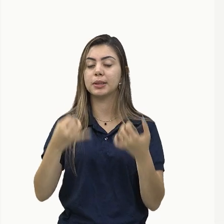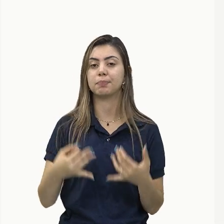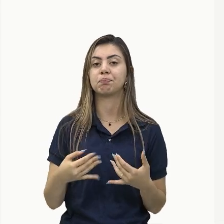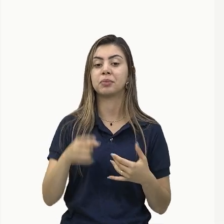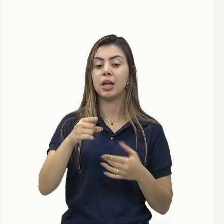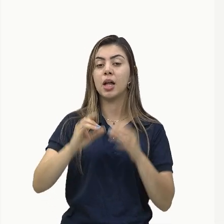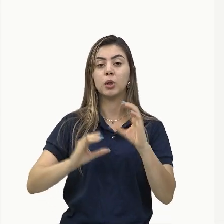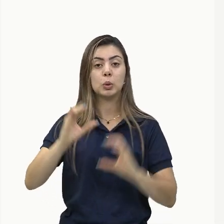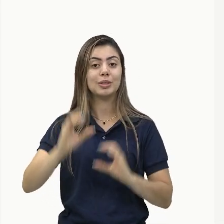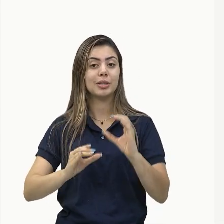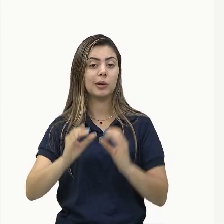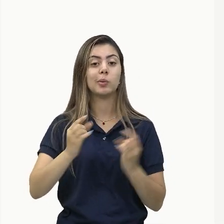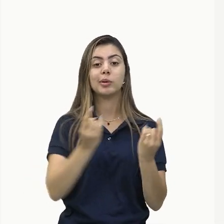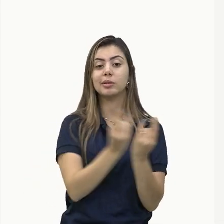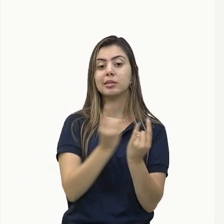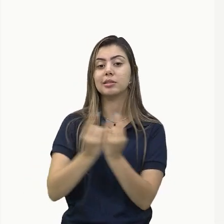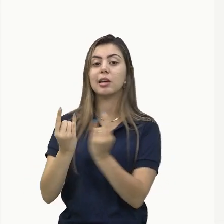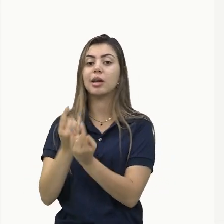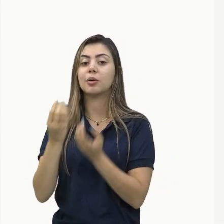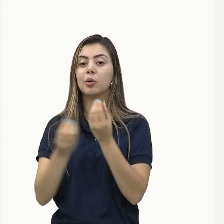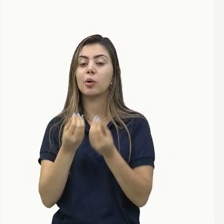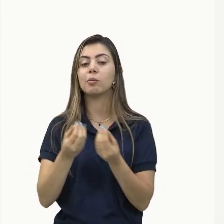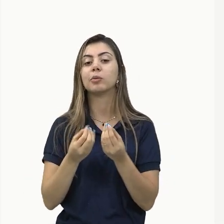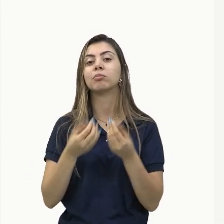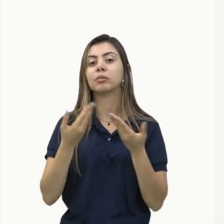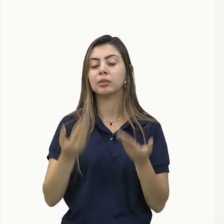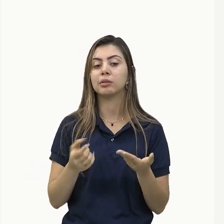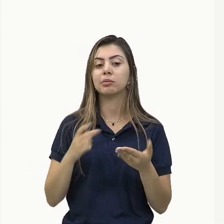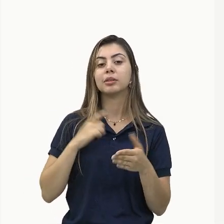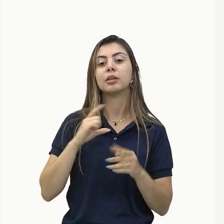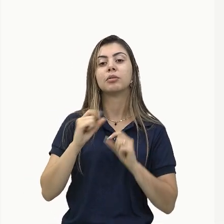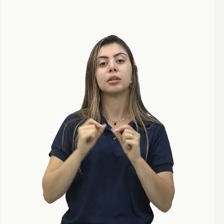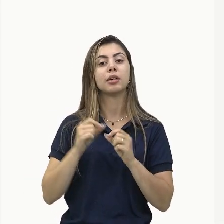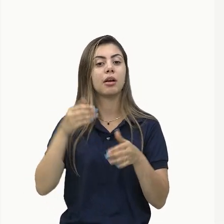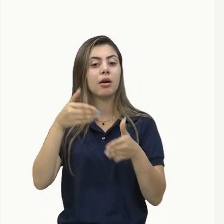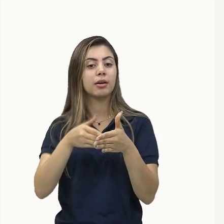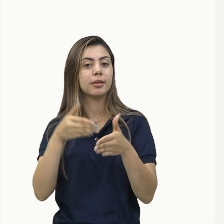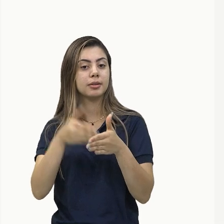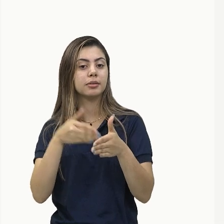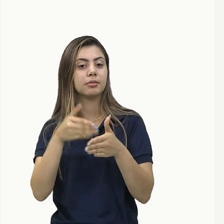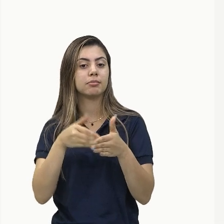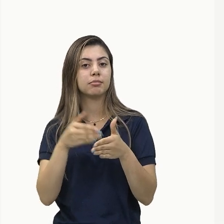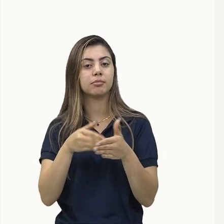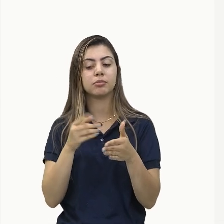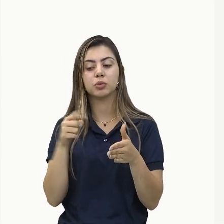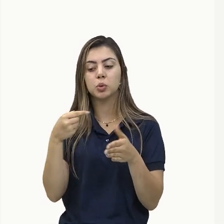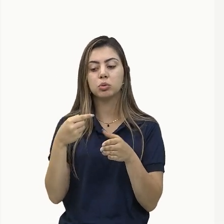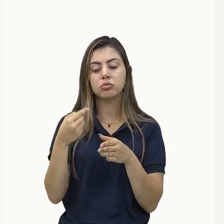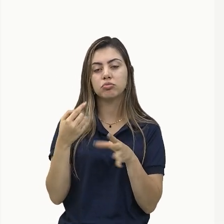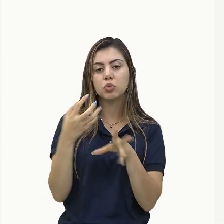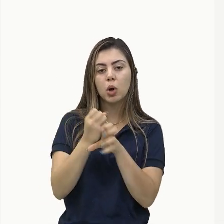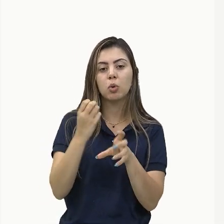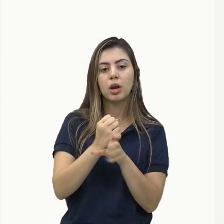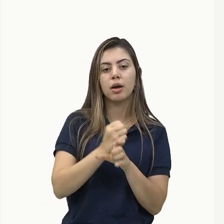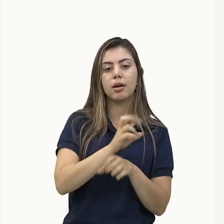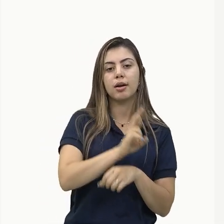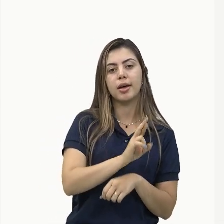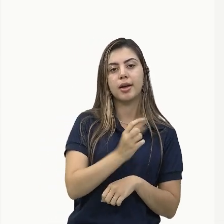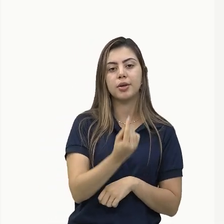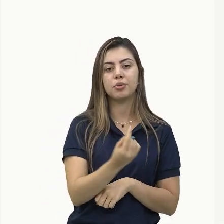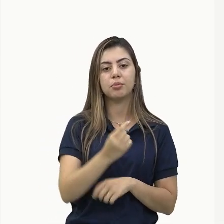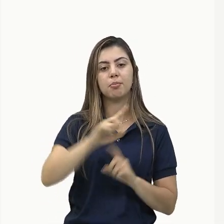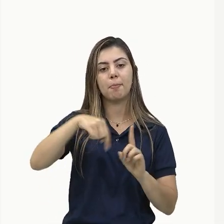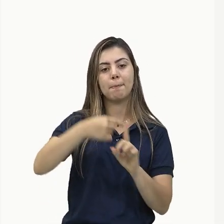que eu some as resistências do circuito. Basta somar R1 mais